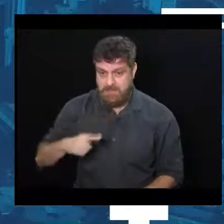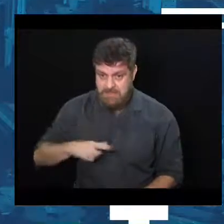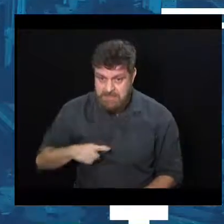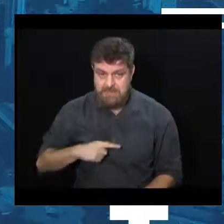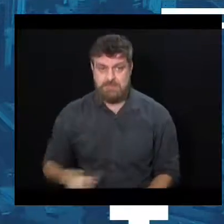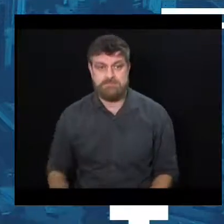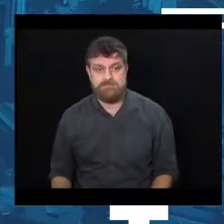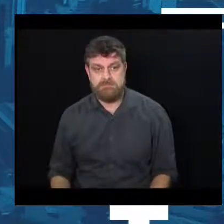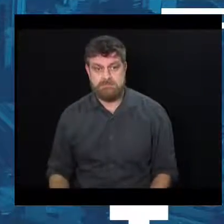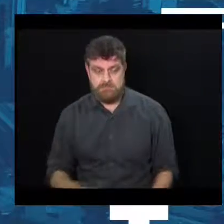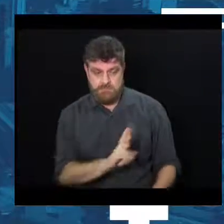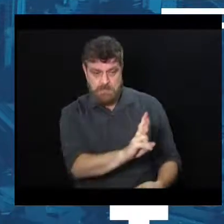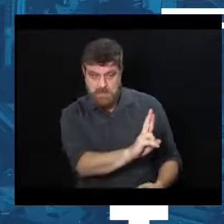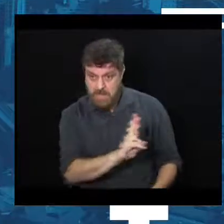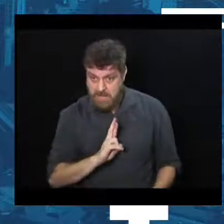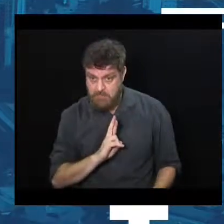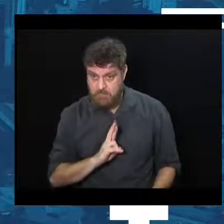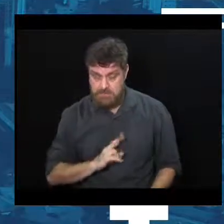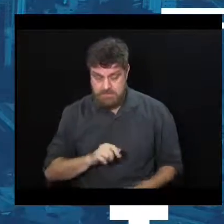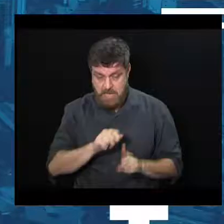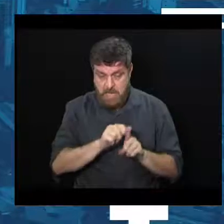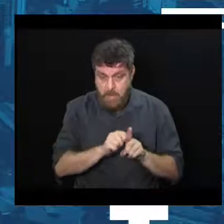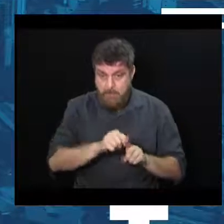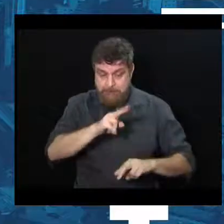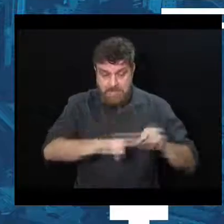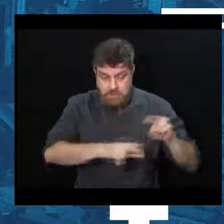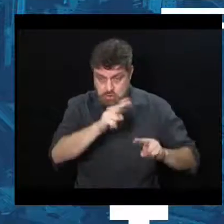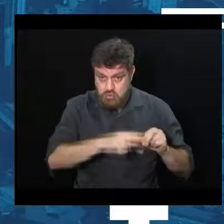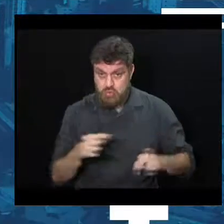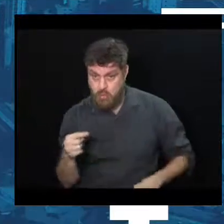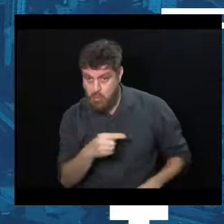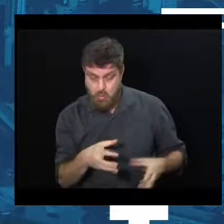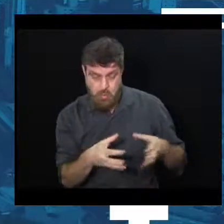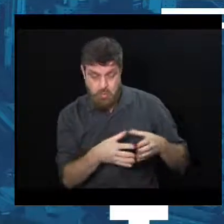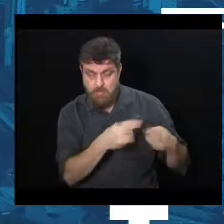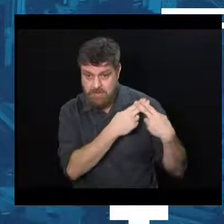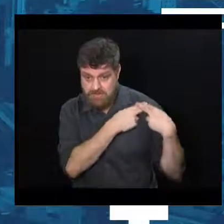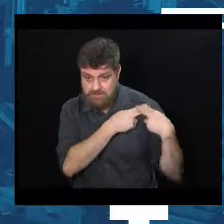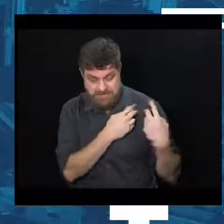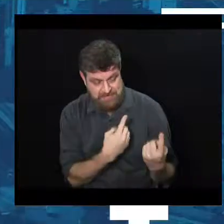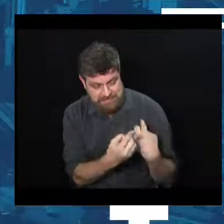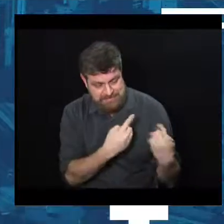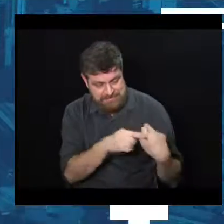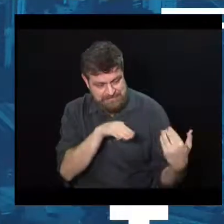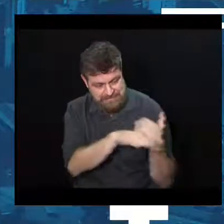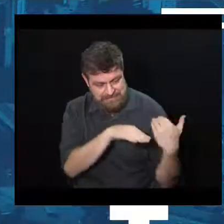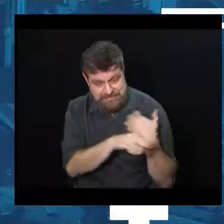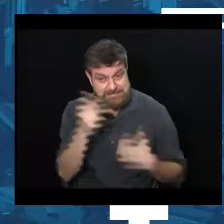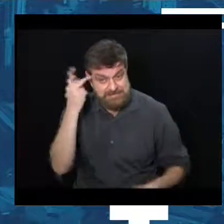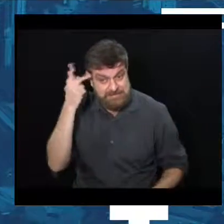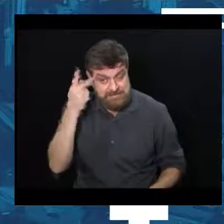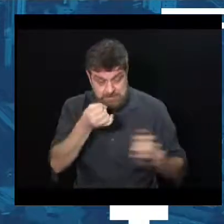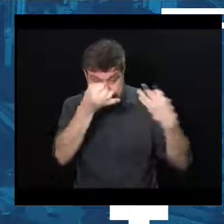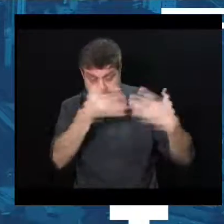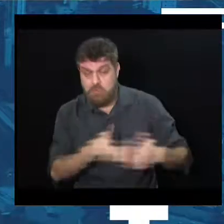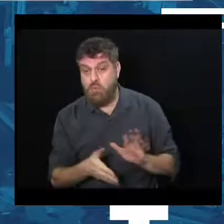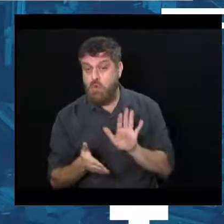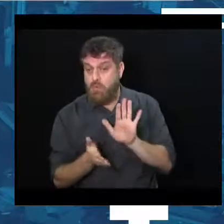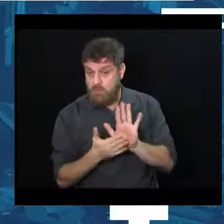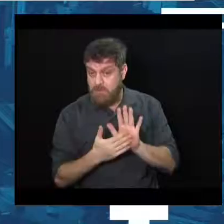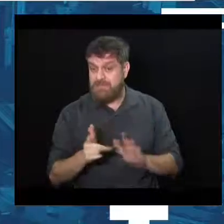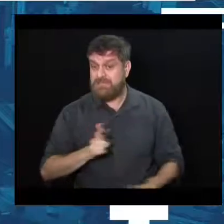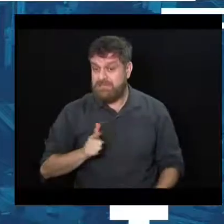resposta, encaminhada em junho pelo órgão, o Departamento de Estradas e Rodagens de São Paulo informou que existe uma proposta